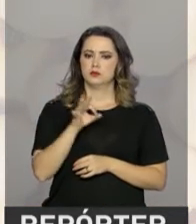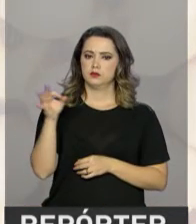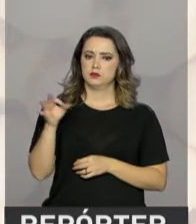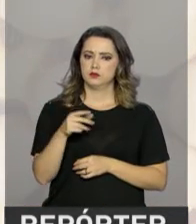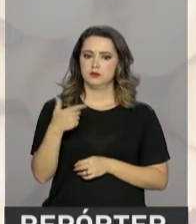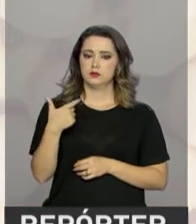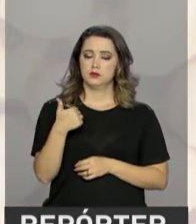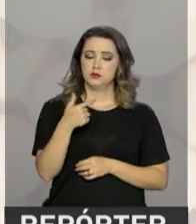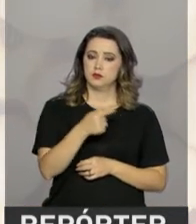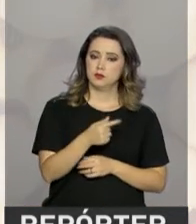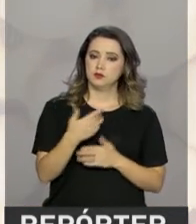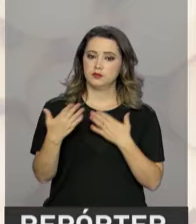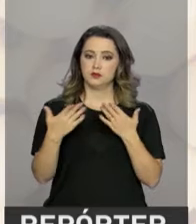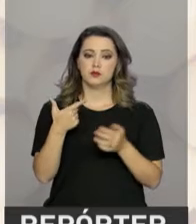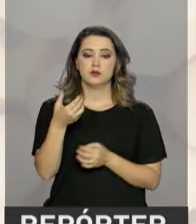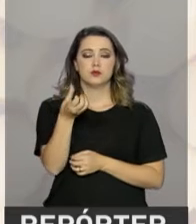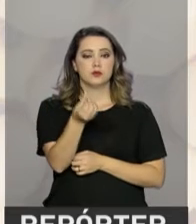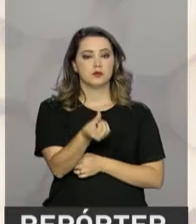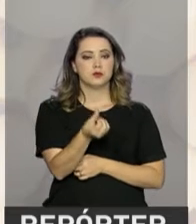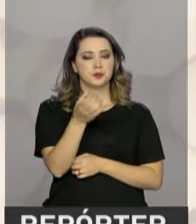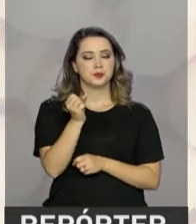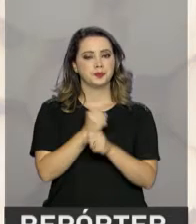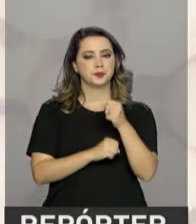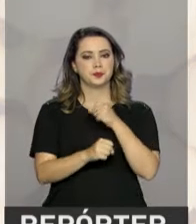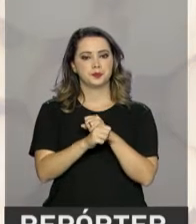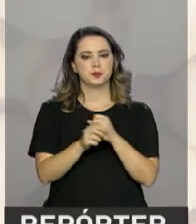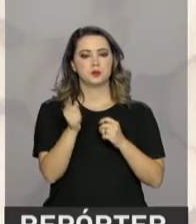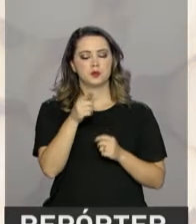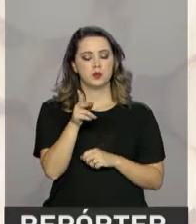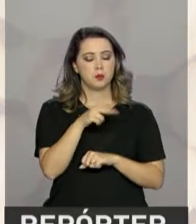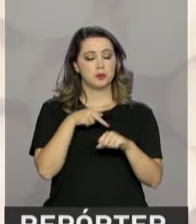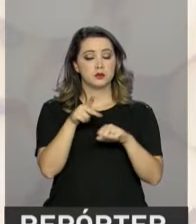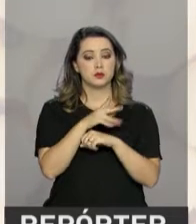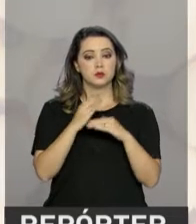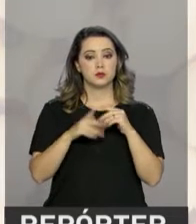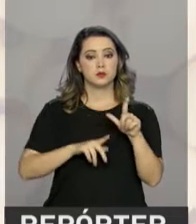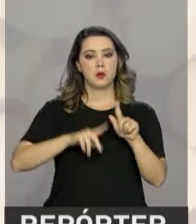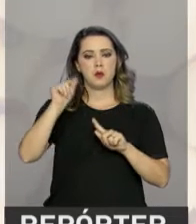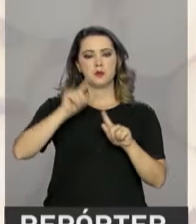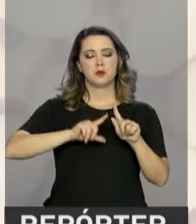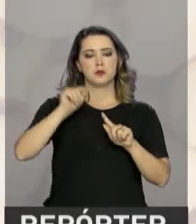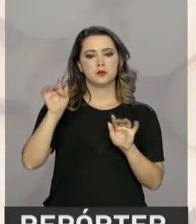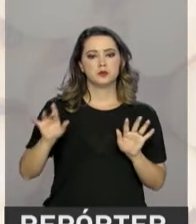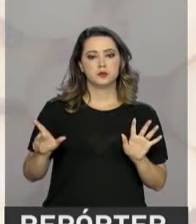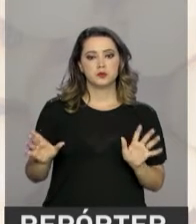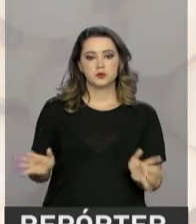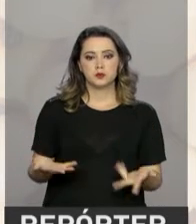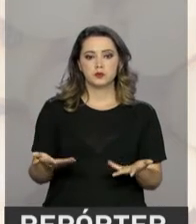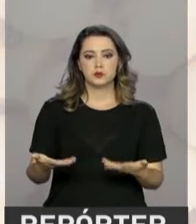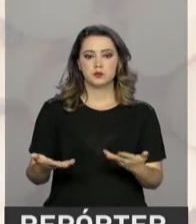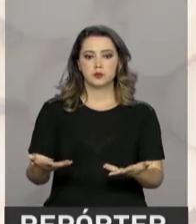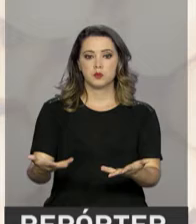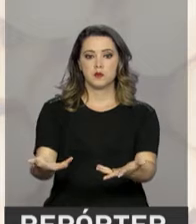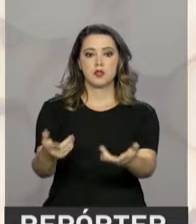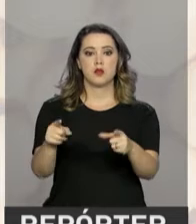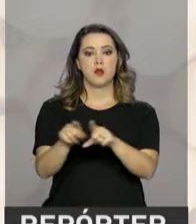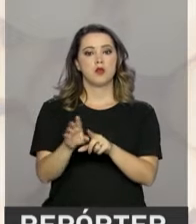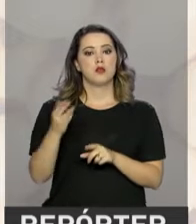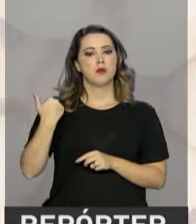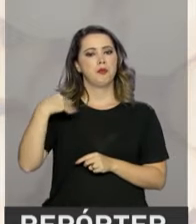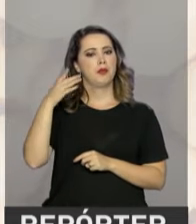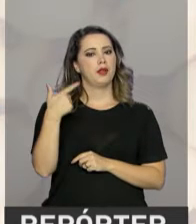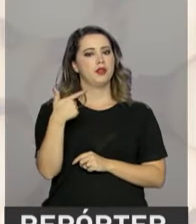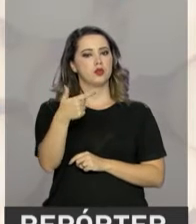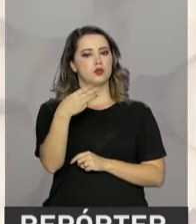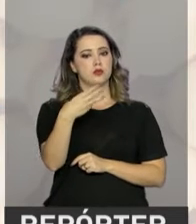em comparação com 2016. Ano passado, o país teve safra recorde de grãos, com quase 240 milhões